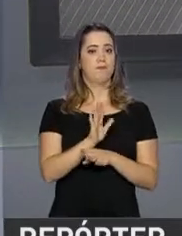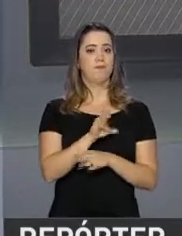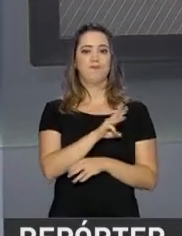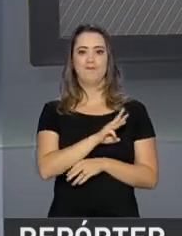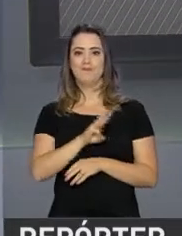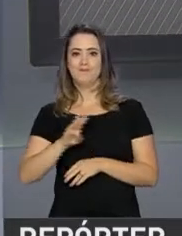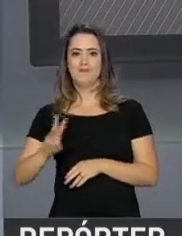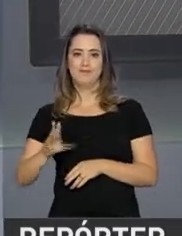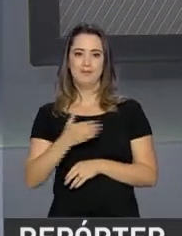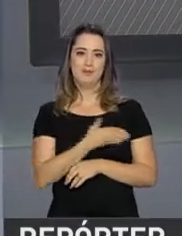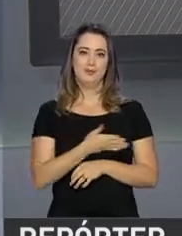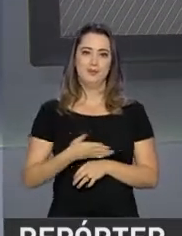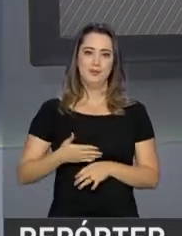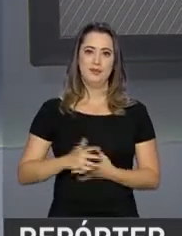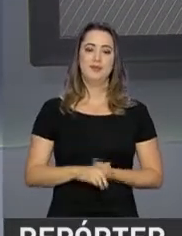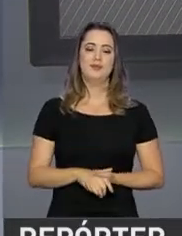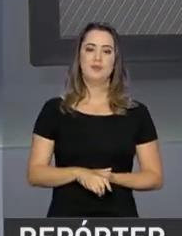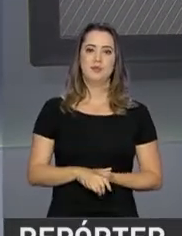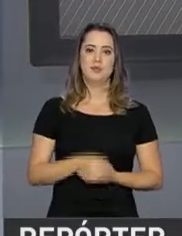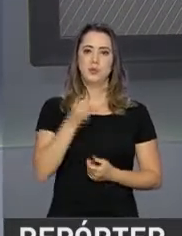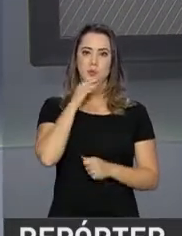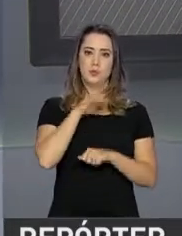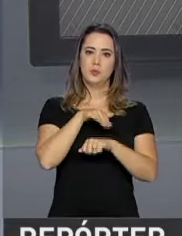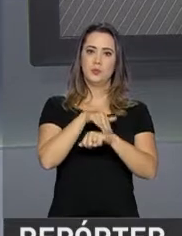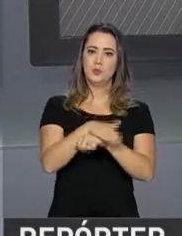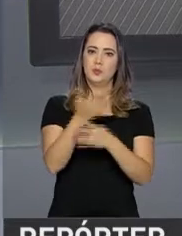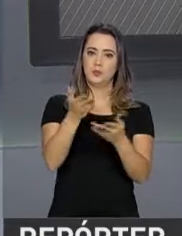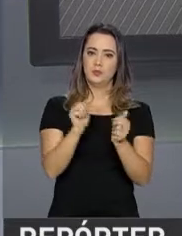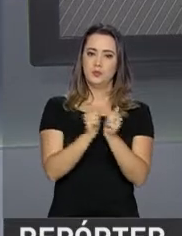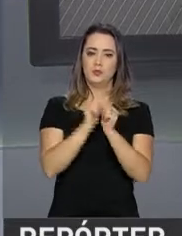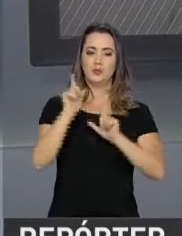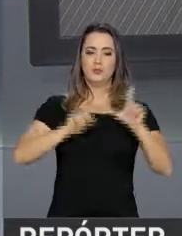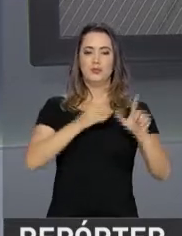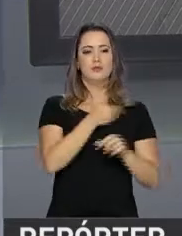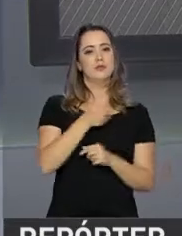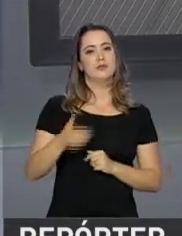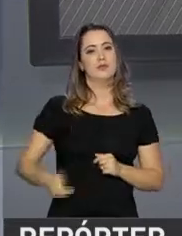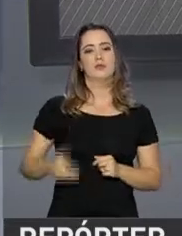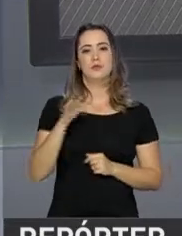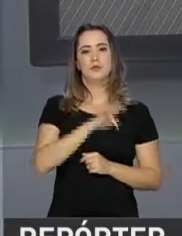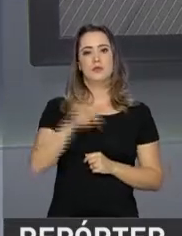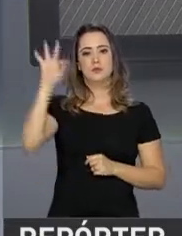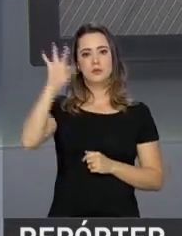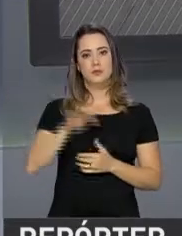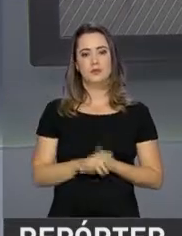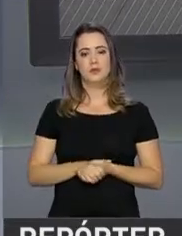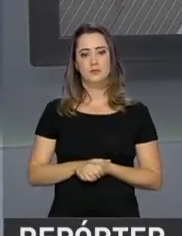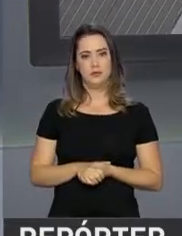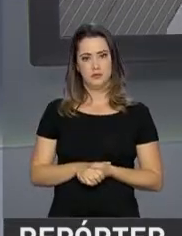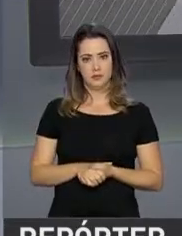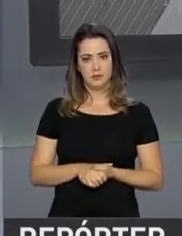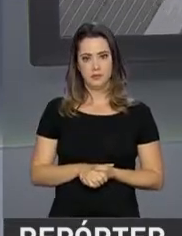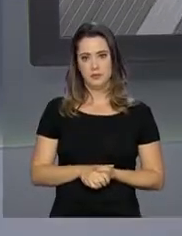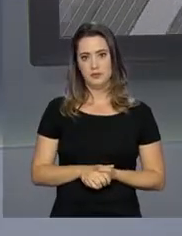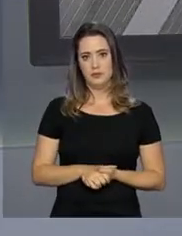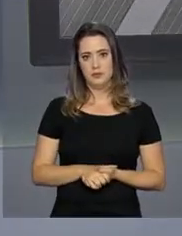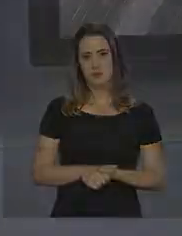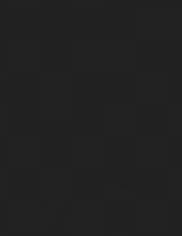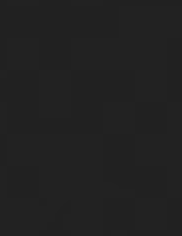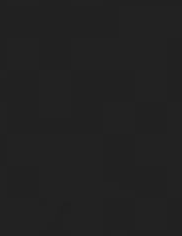está na página da nbr na internet boa noite pra você continue com a gente aqui na nbr a tv do governo federal